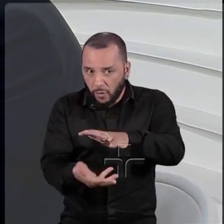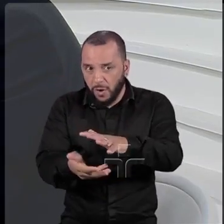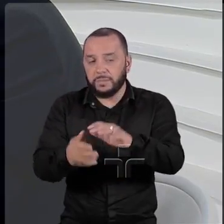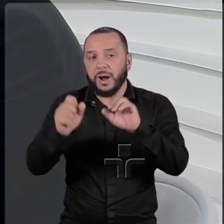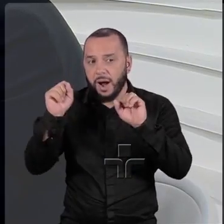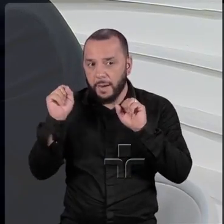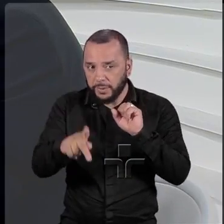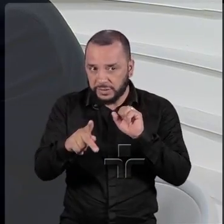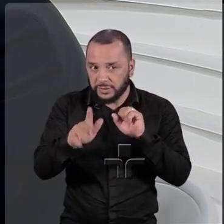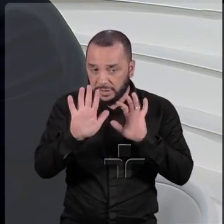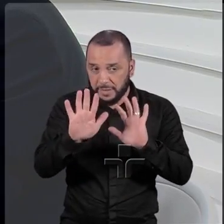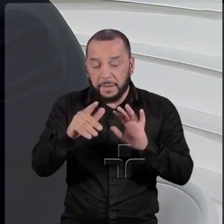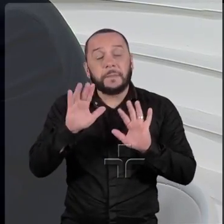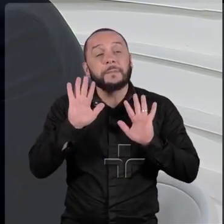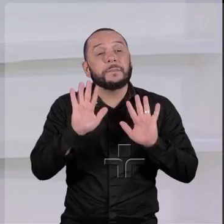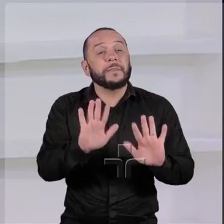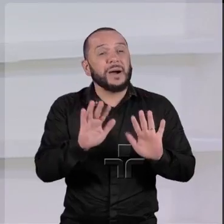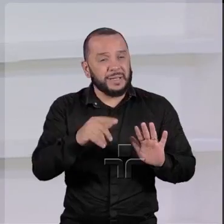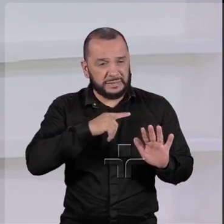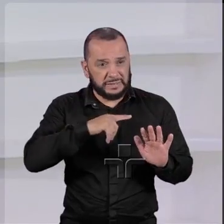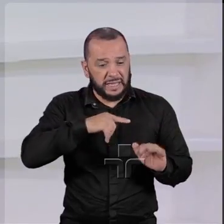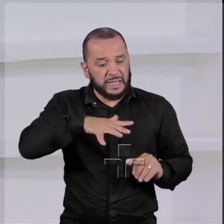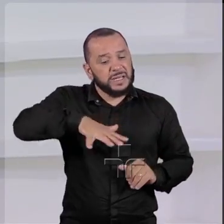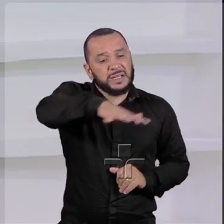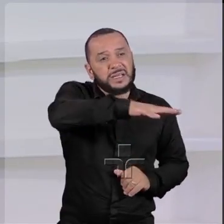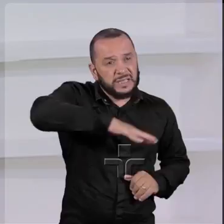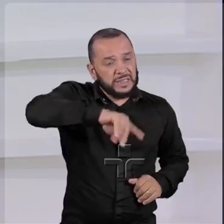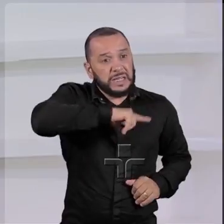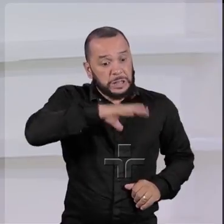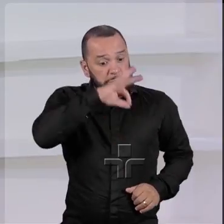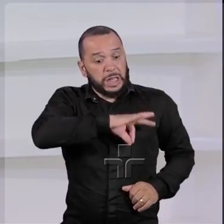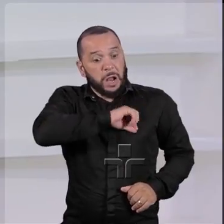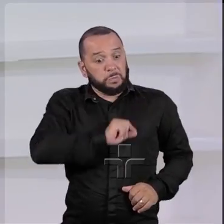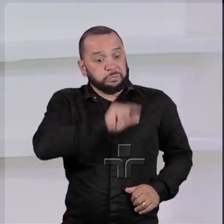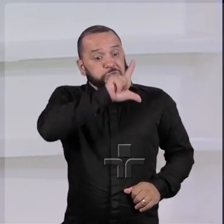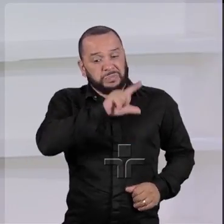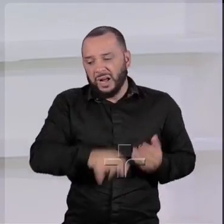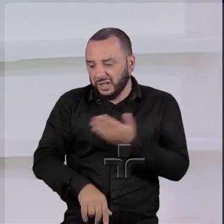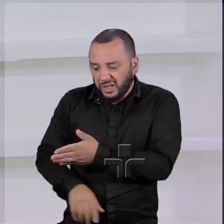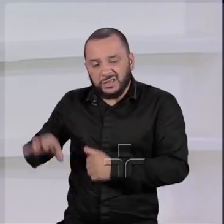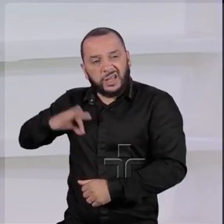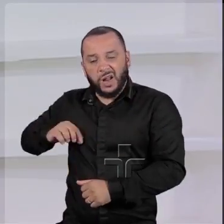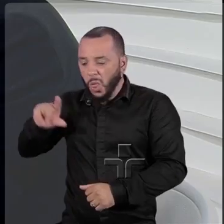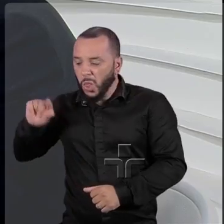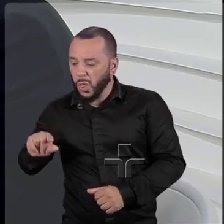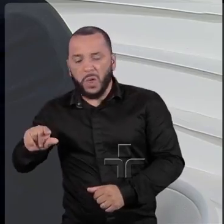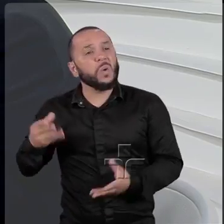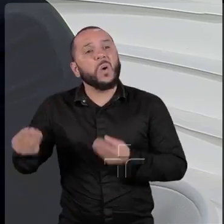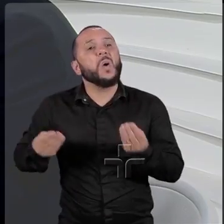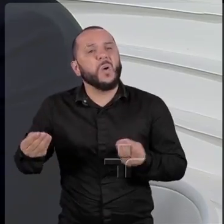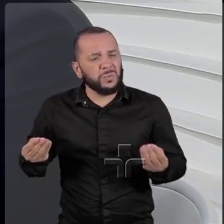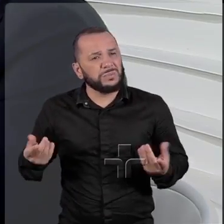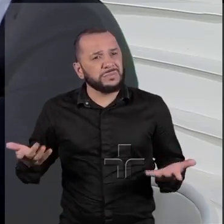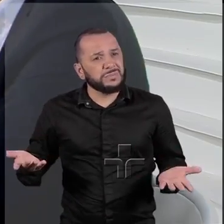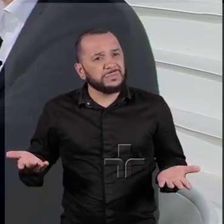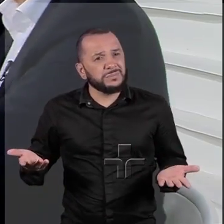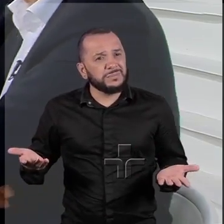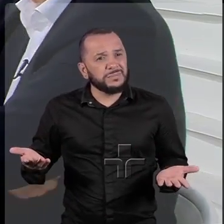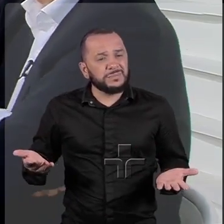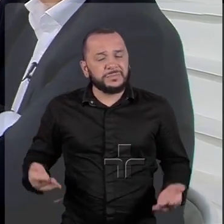Só que dentro desse rombo, tem gente que ganha muito e tem gente que ganha muito pouco.